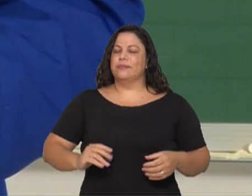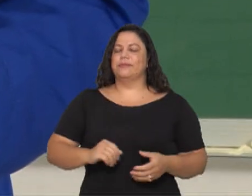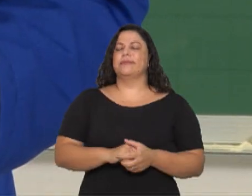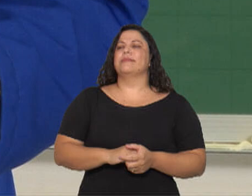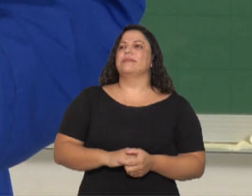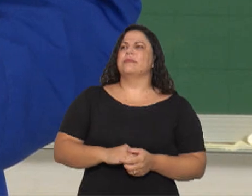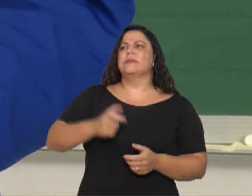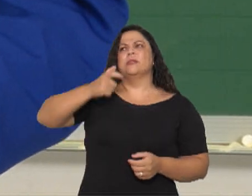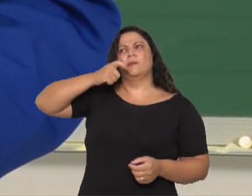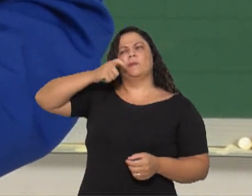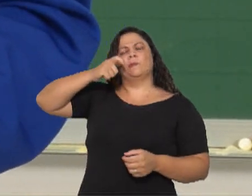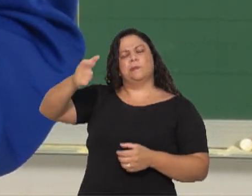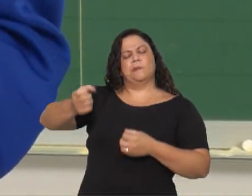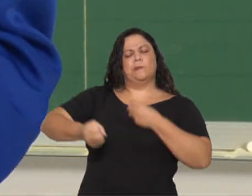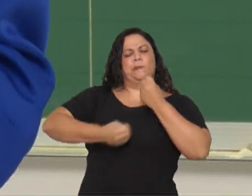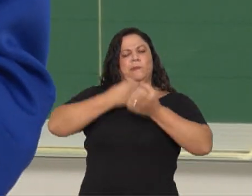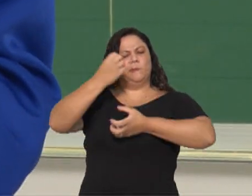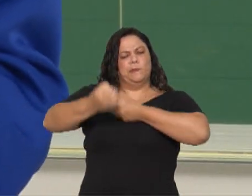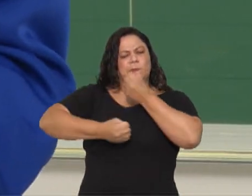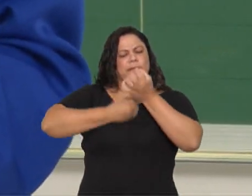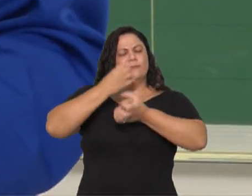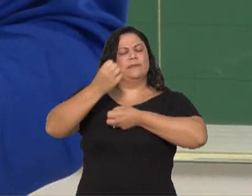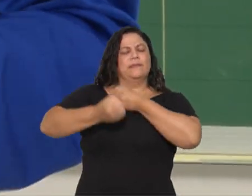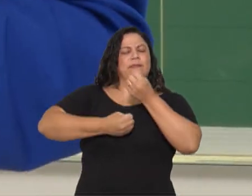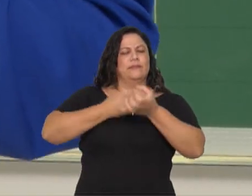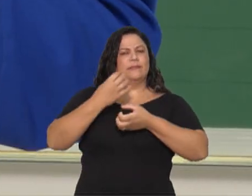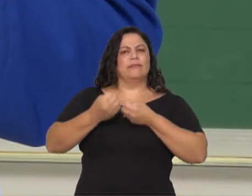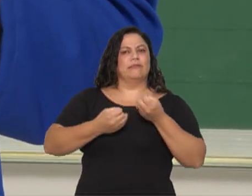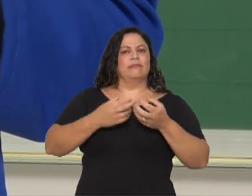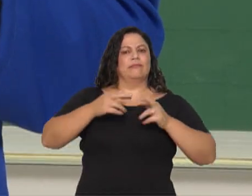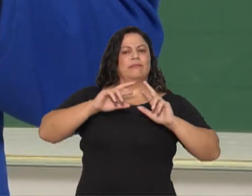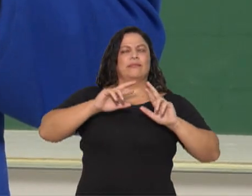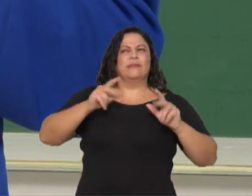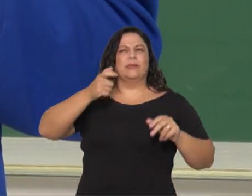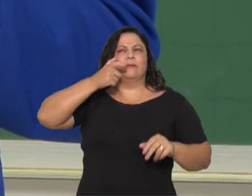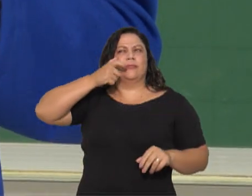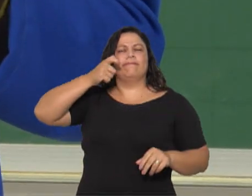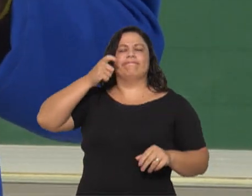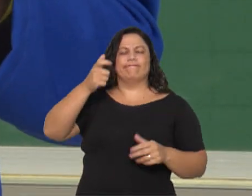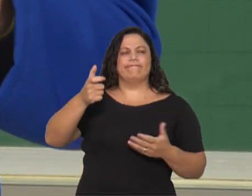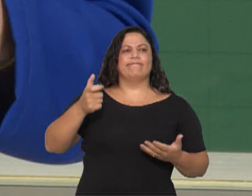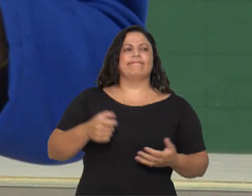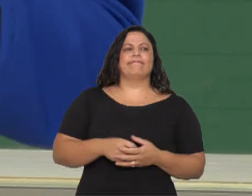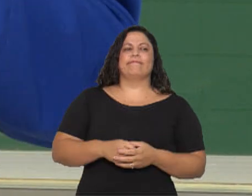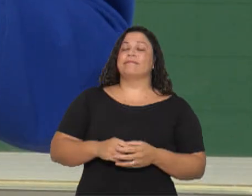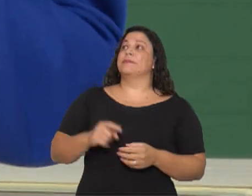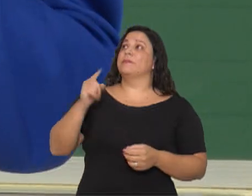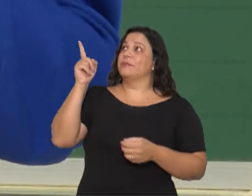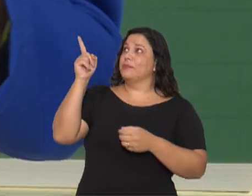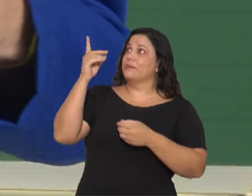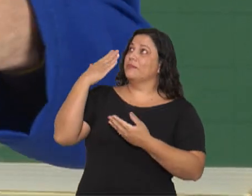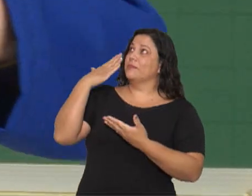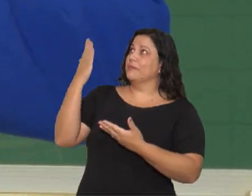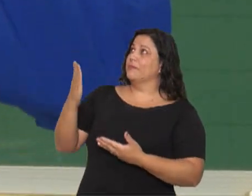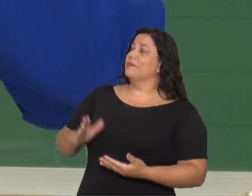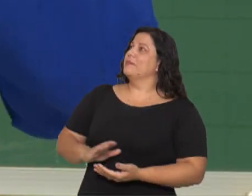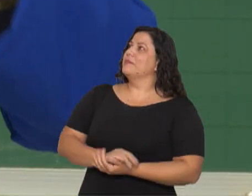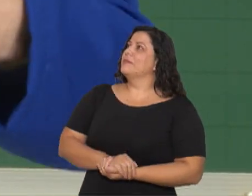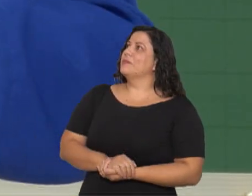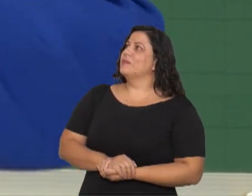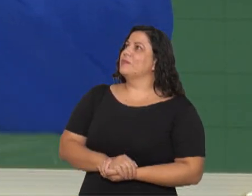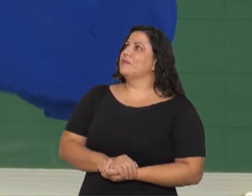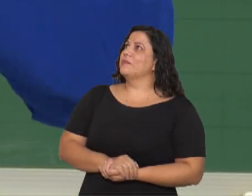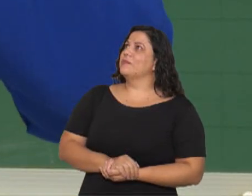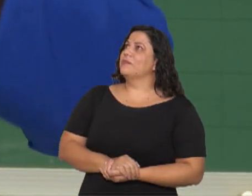inolvidáveis. Lembram dessa palavrinha? Inesquecíveis. E vejam que interessante a capa. Nos traz, não é? Uma ideia